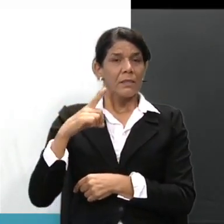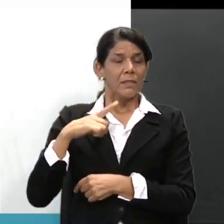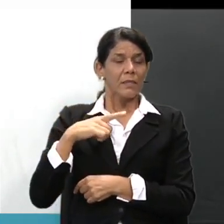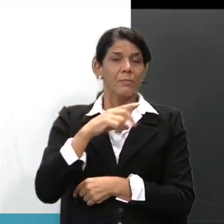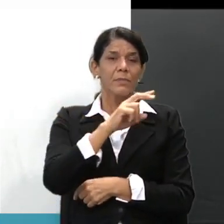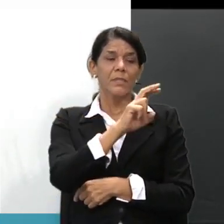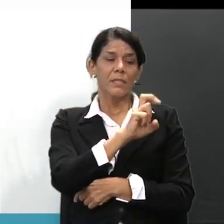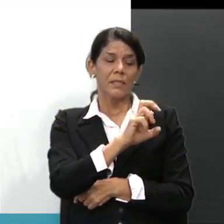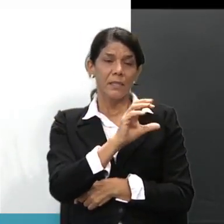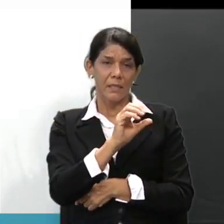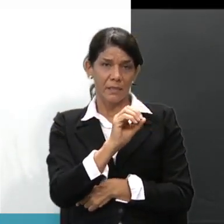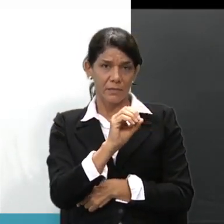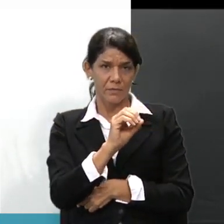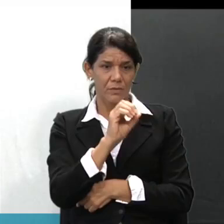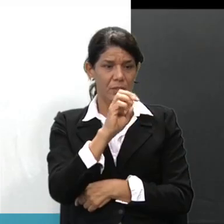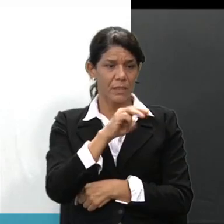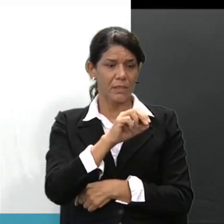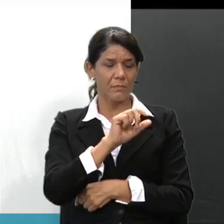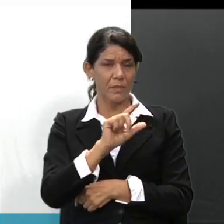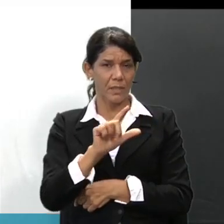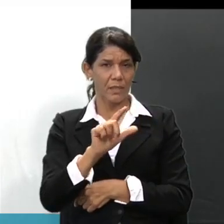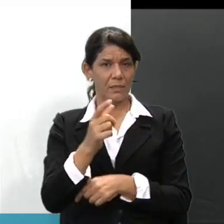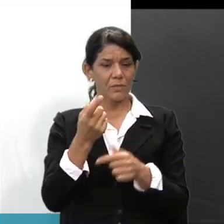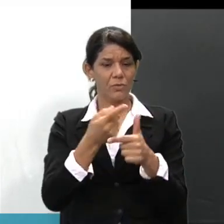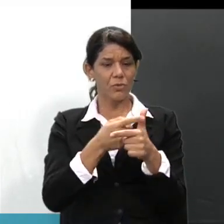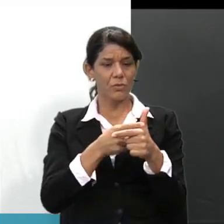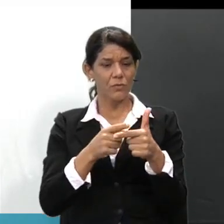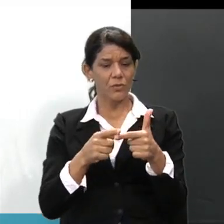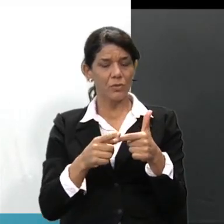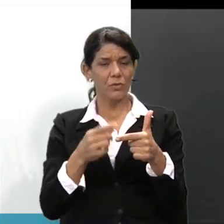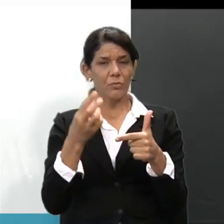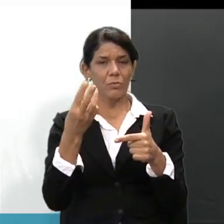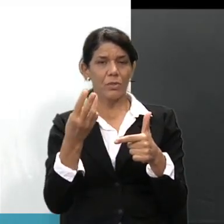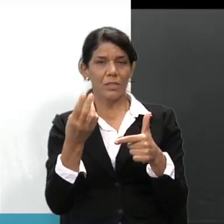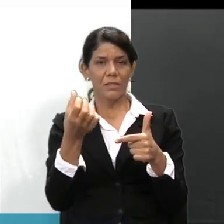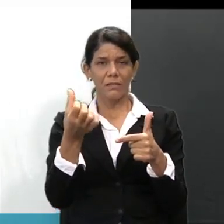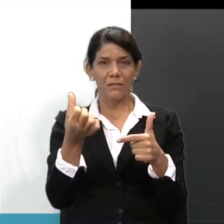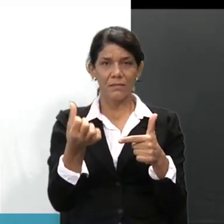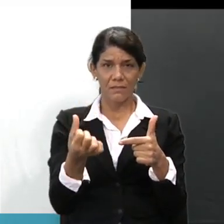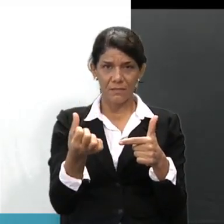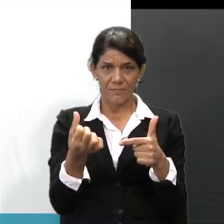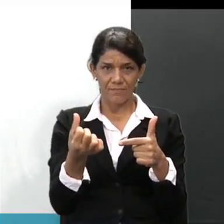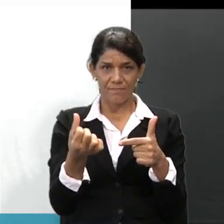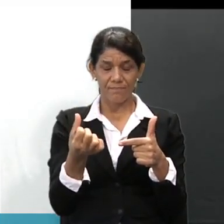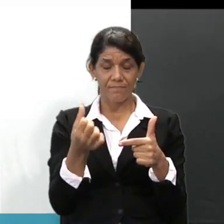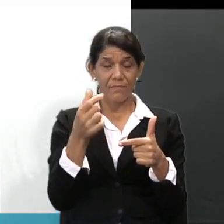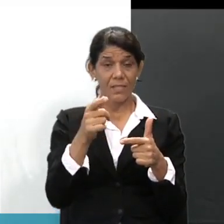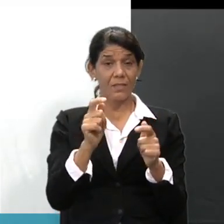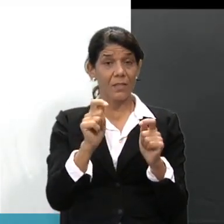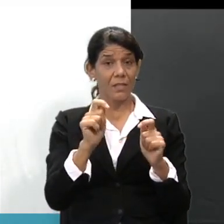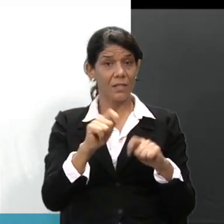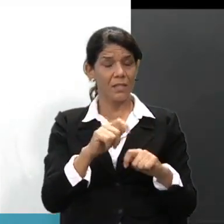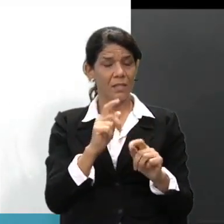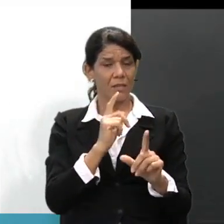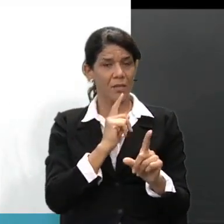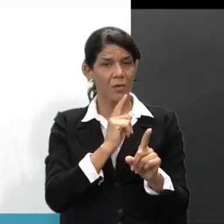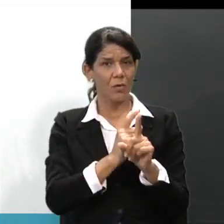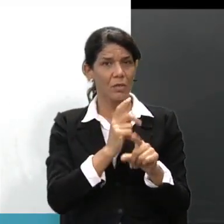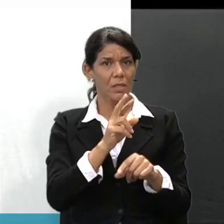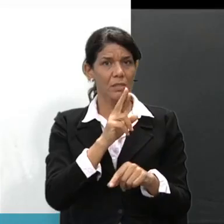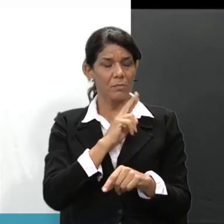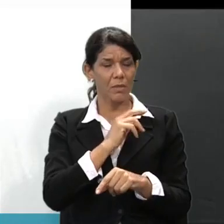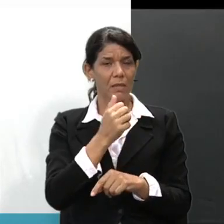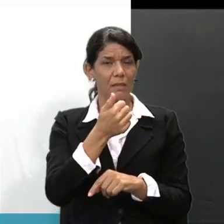então, 500 ml dividido por 36. Isso vai me dar um valor de